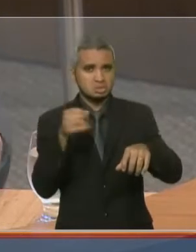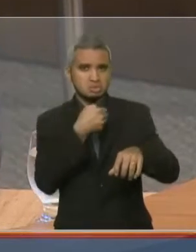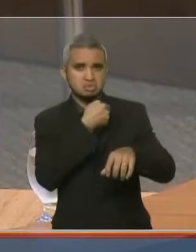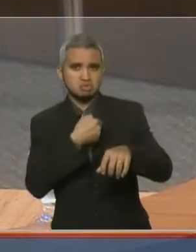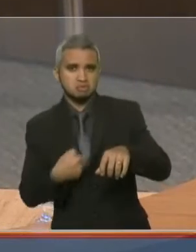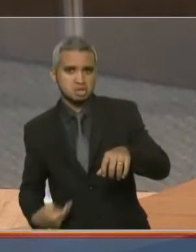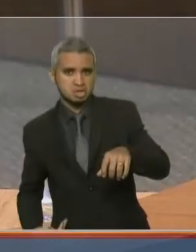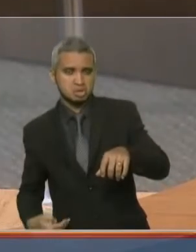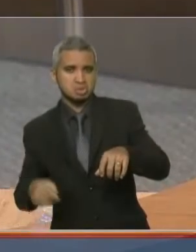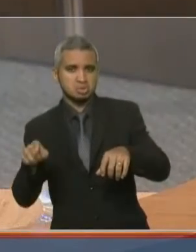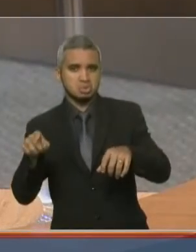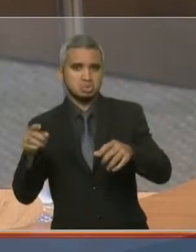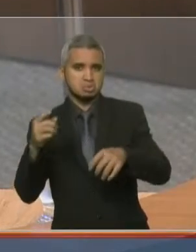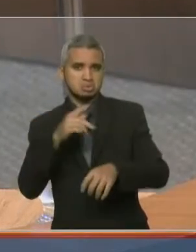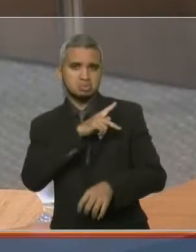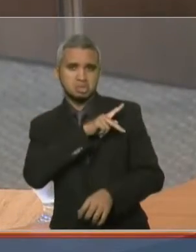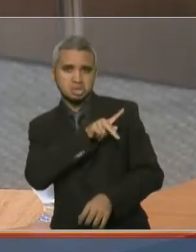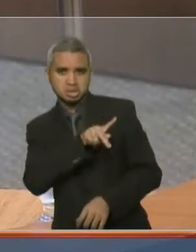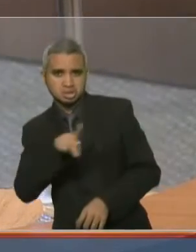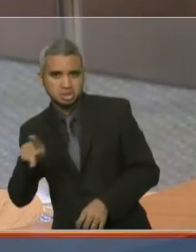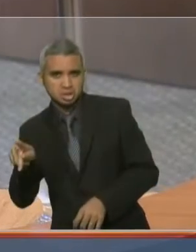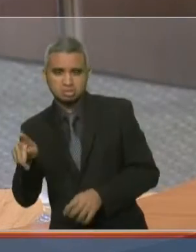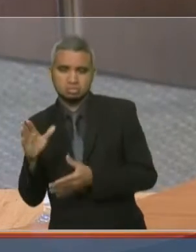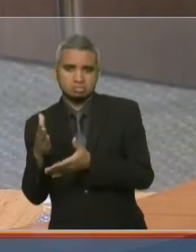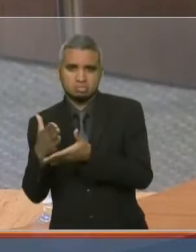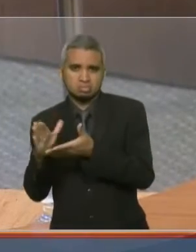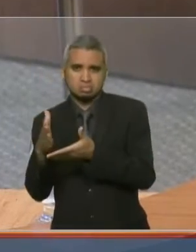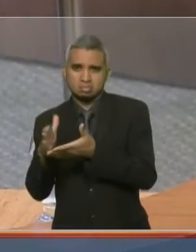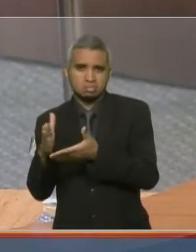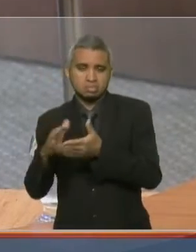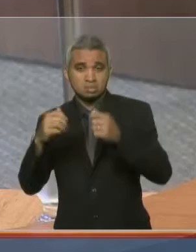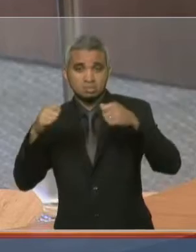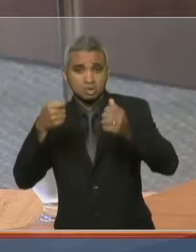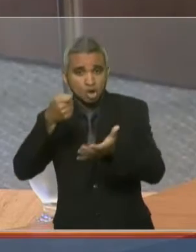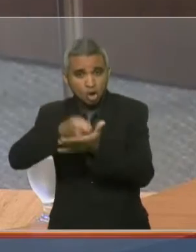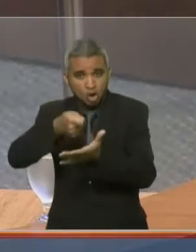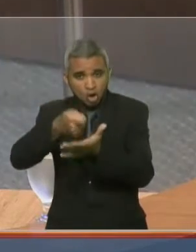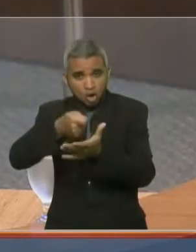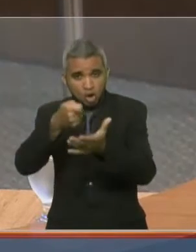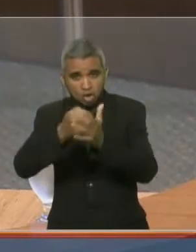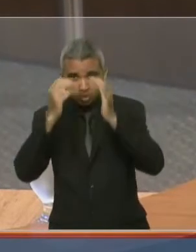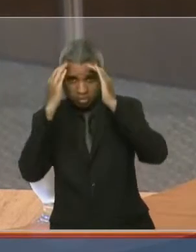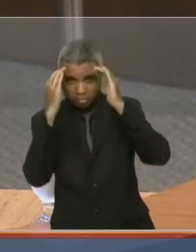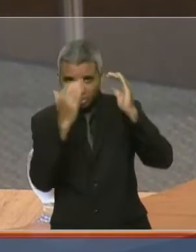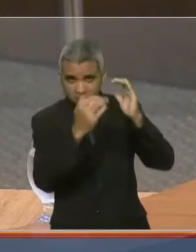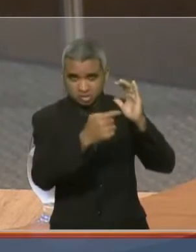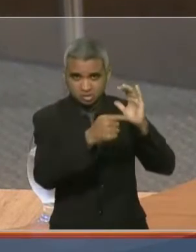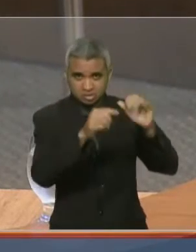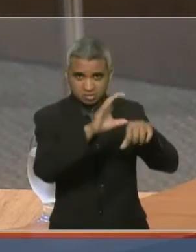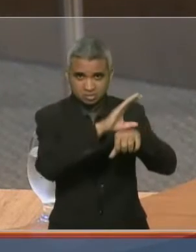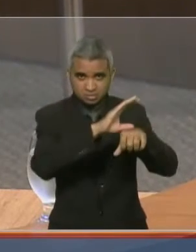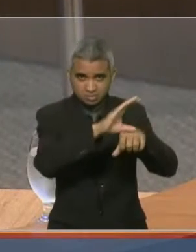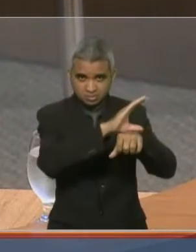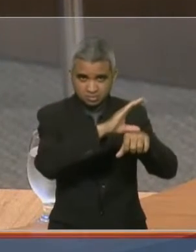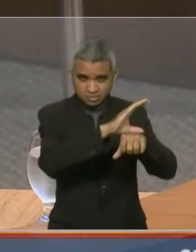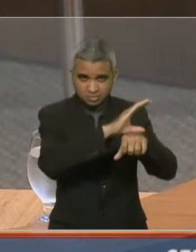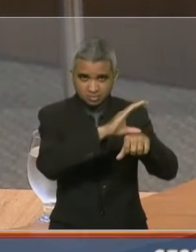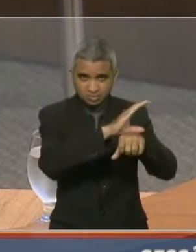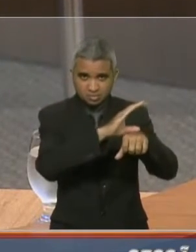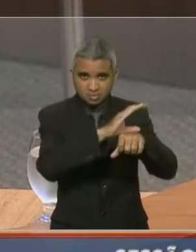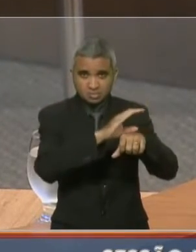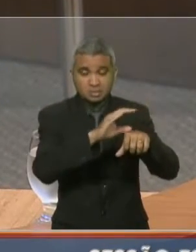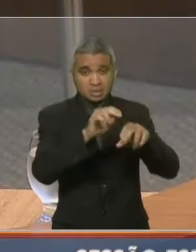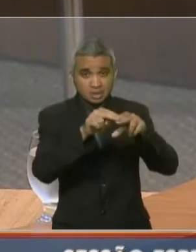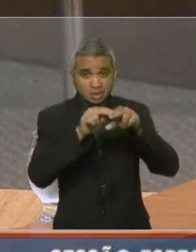de plantão no exercício do seu mandato. E quando as coisas não acontecem, aí a sociedade